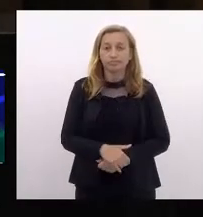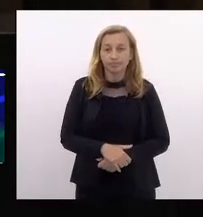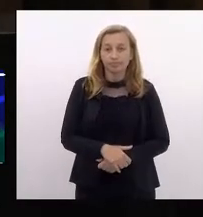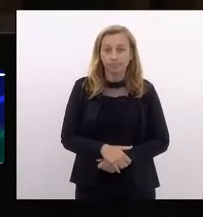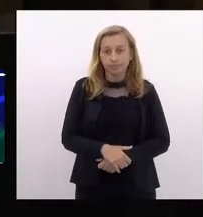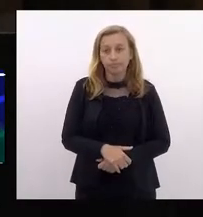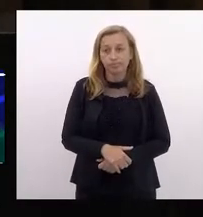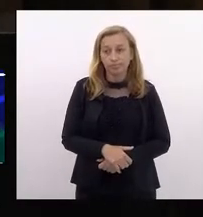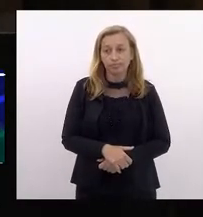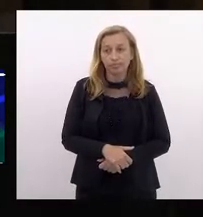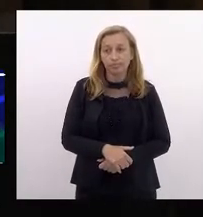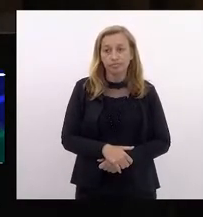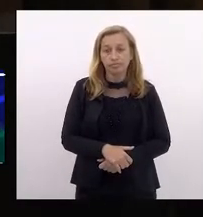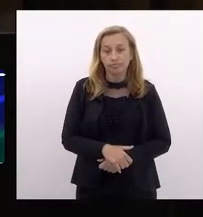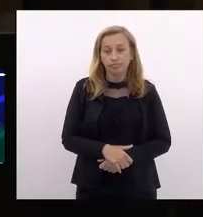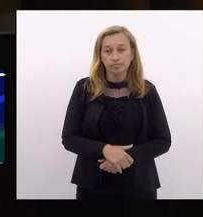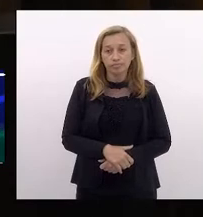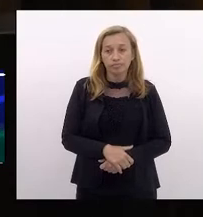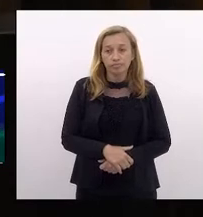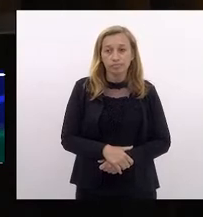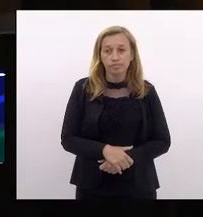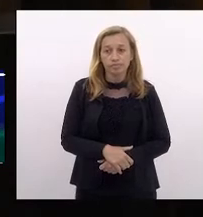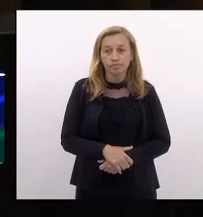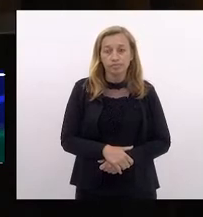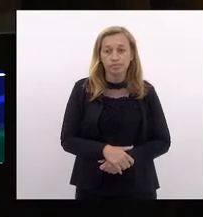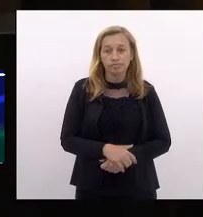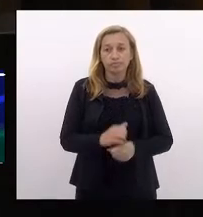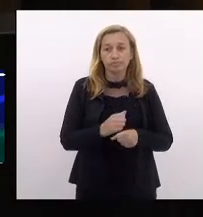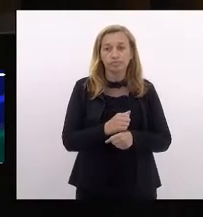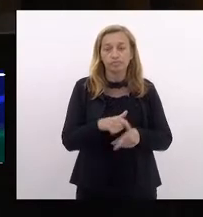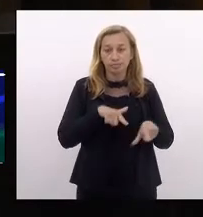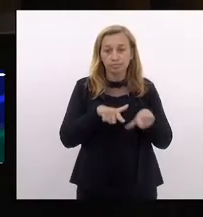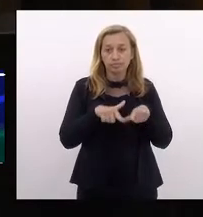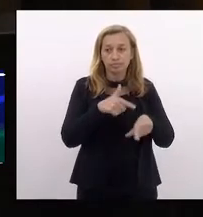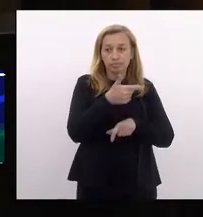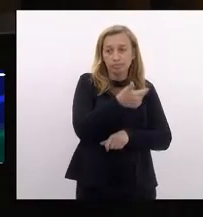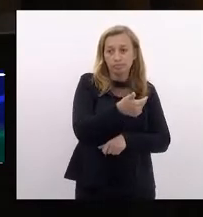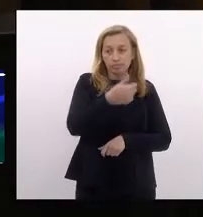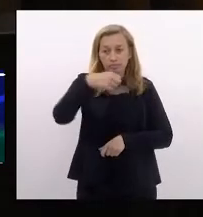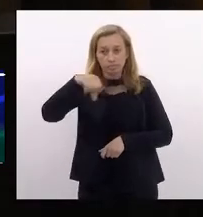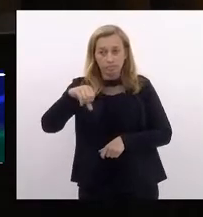né para o exercício 2019